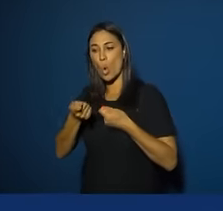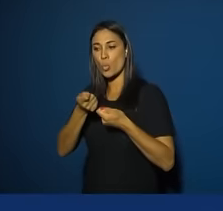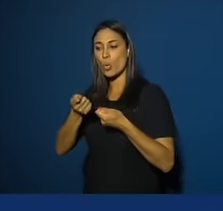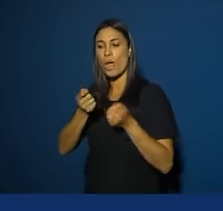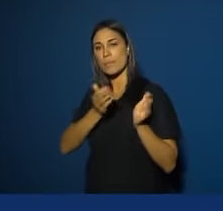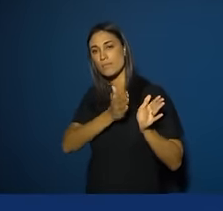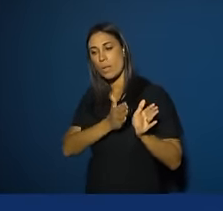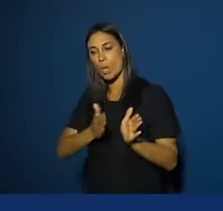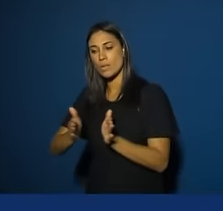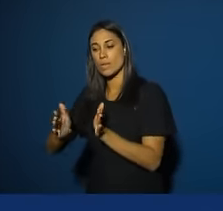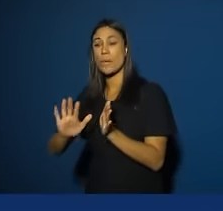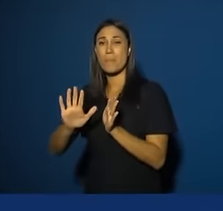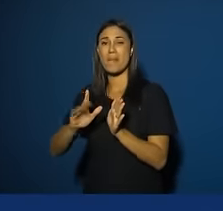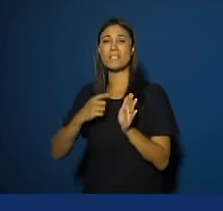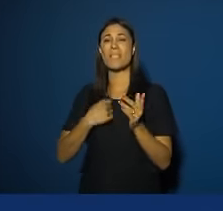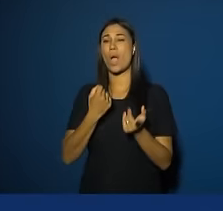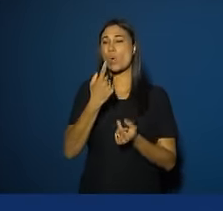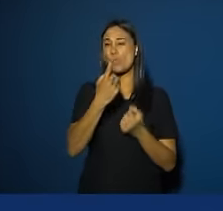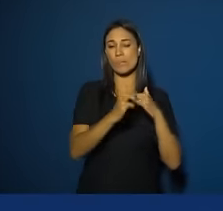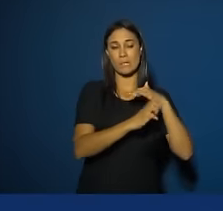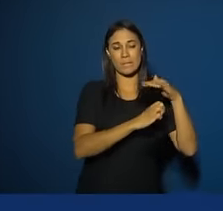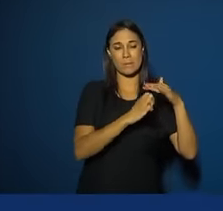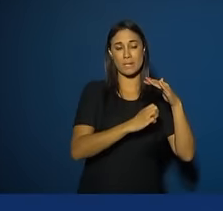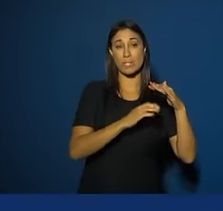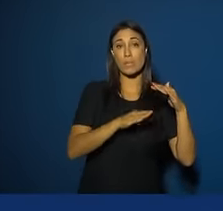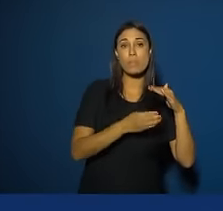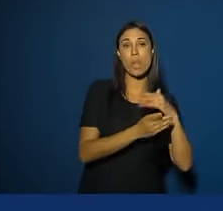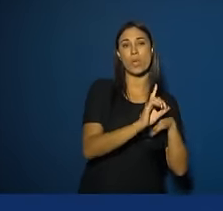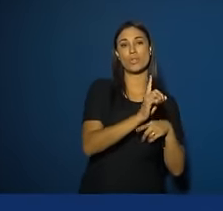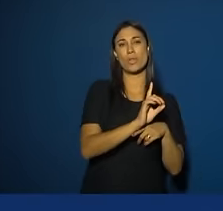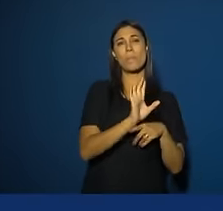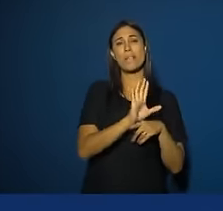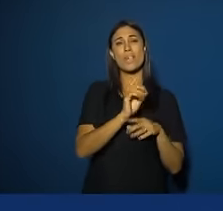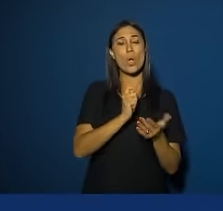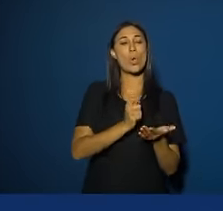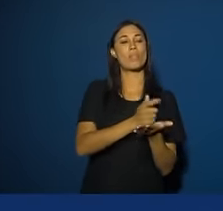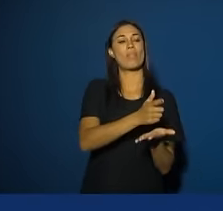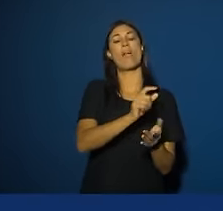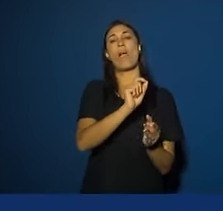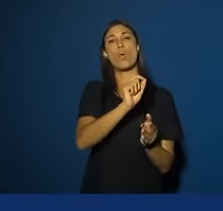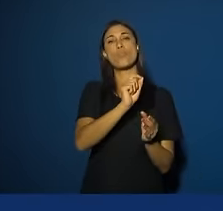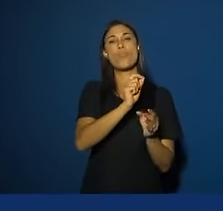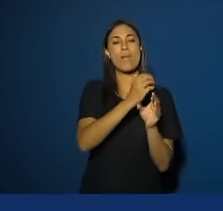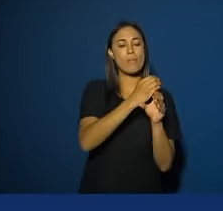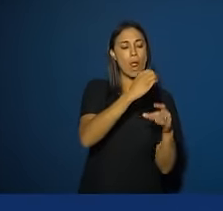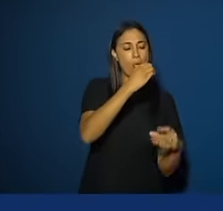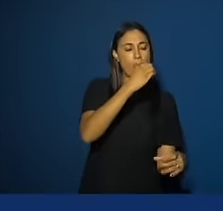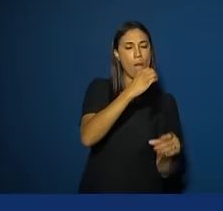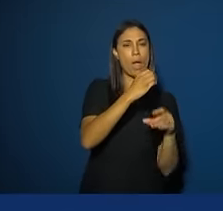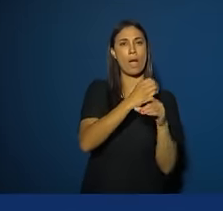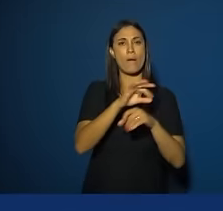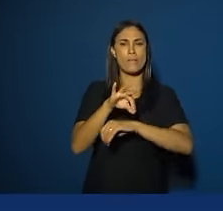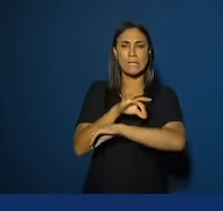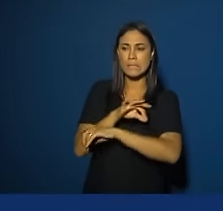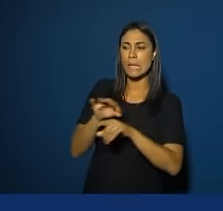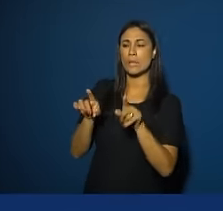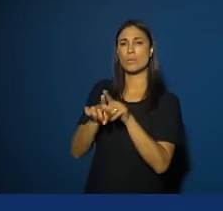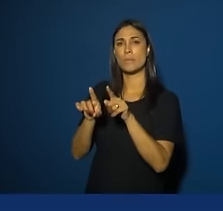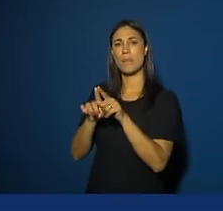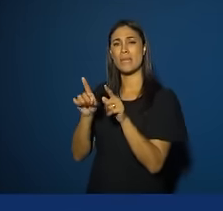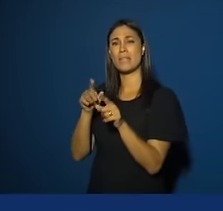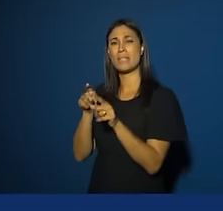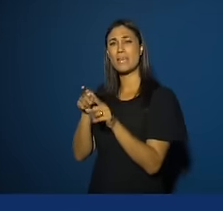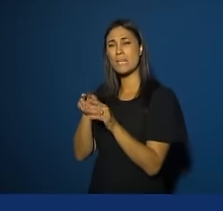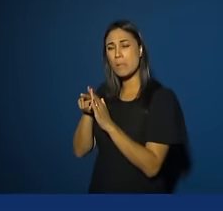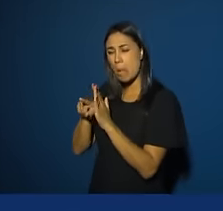são empresas de alguns Bilhões de Dólares mas que contrataram Engenheiros técnicos sofisticados pagam impostos são formais